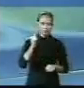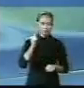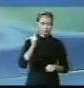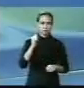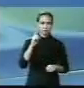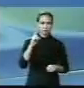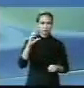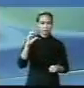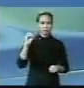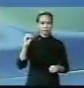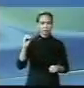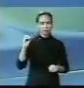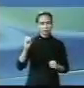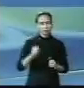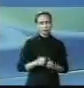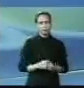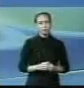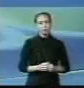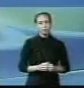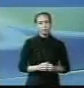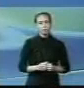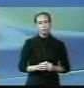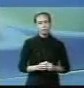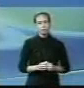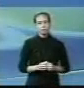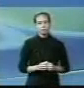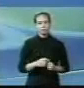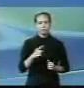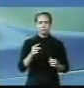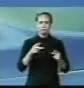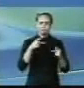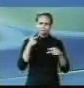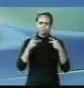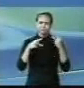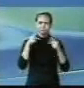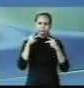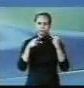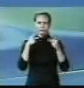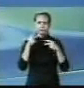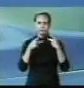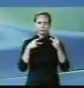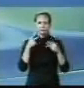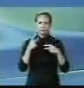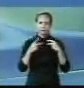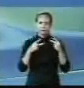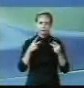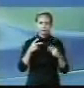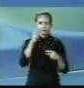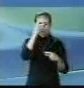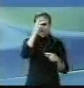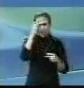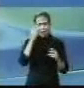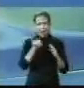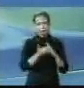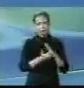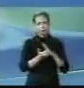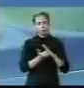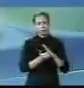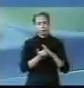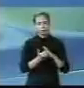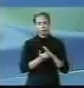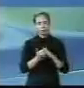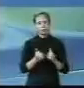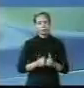acesso a esse site. Aí você xinga, né? Vai xingar, o usuário lá vai xingar o administrador de rede de todos os 1001 nomes